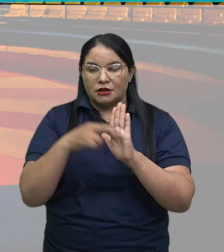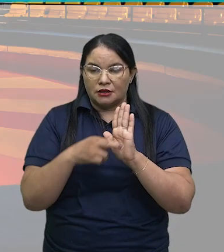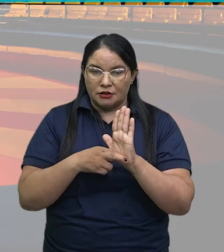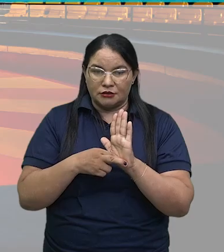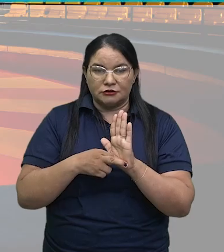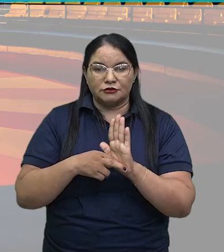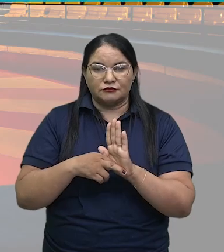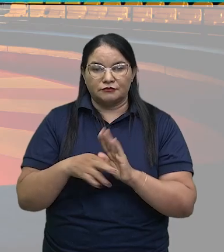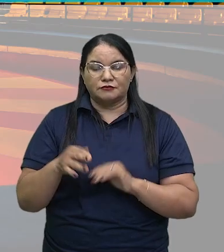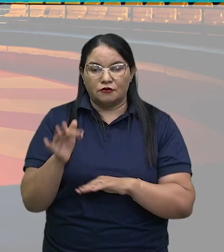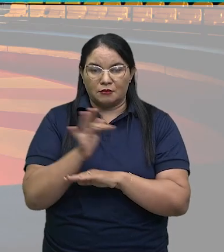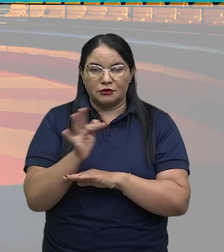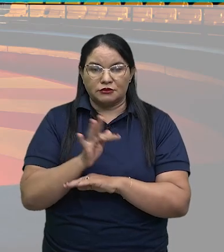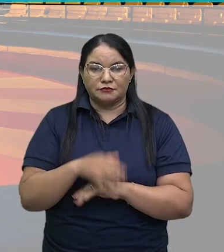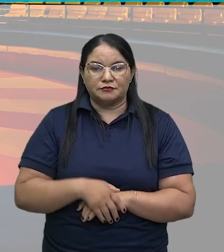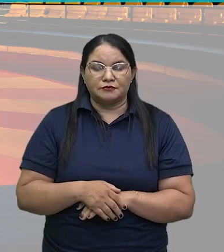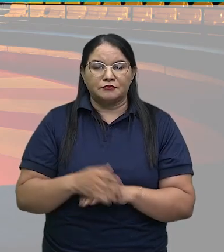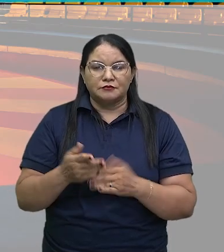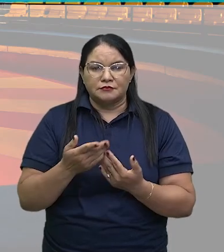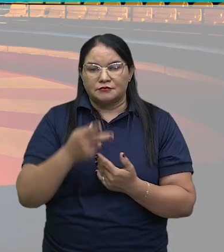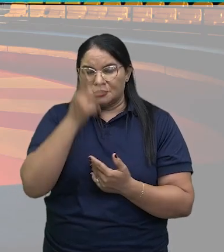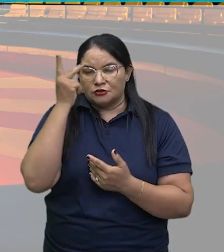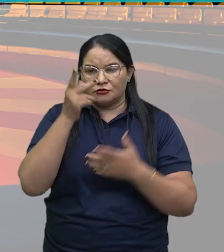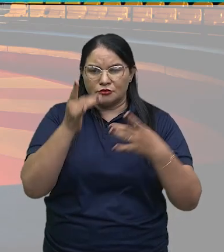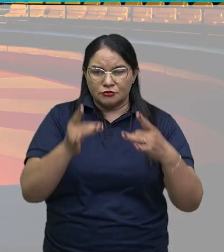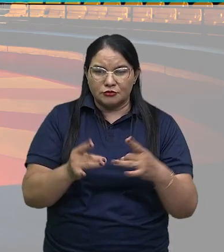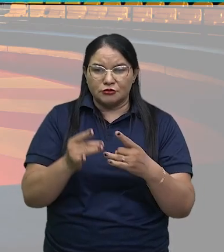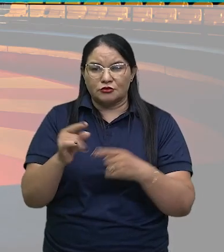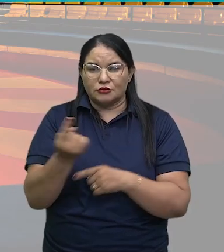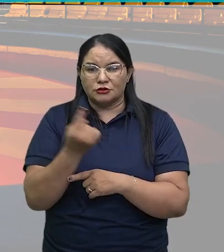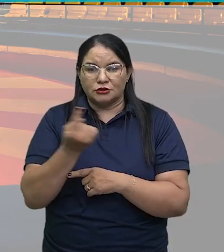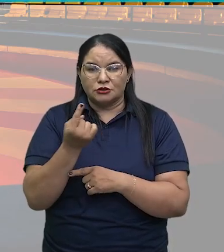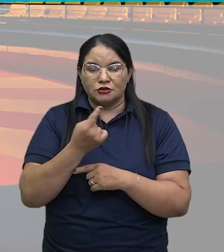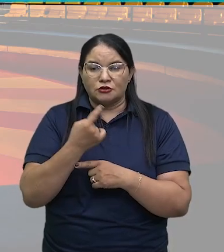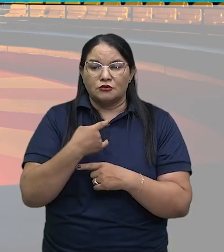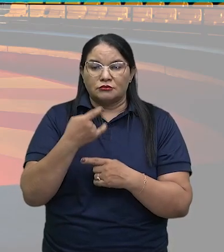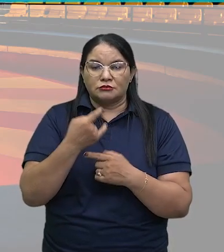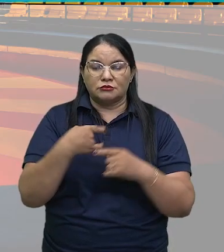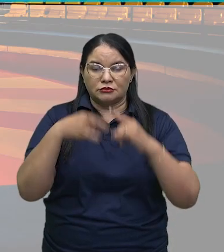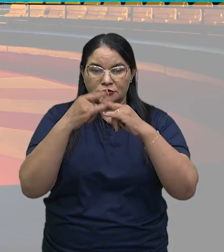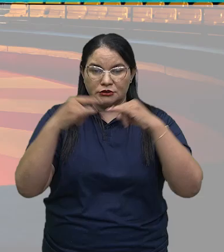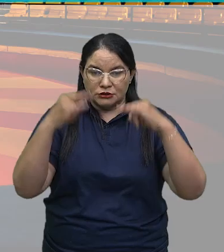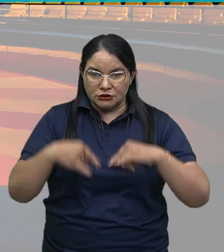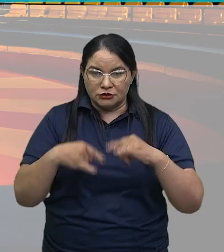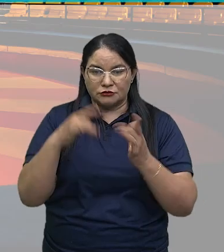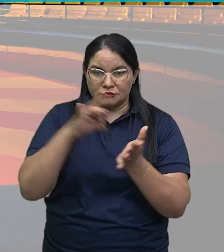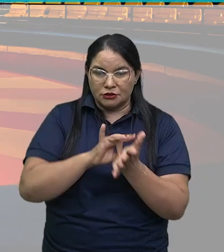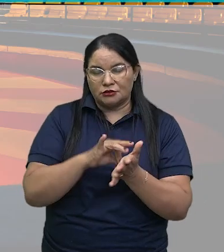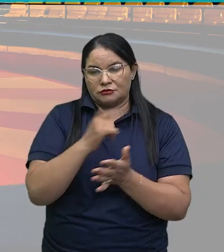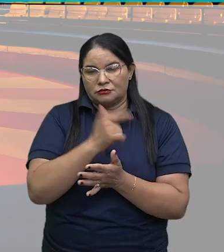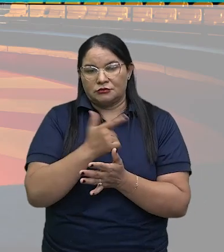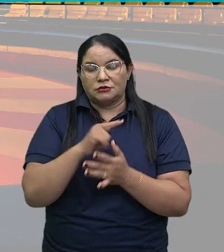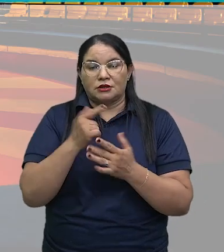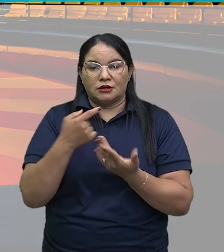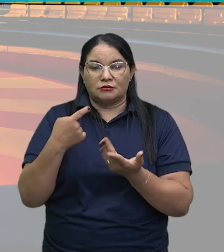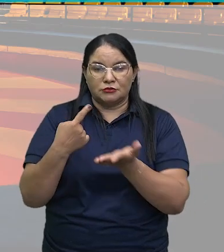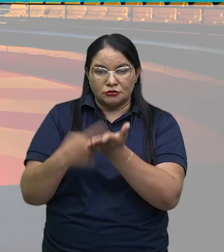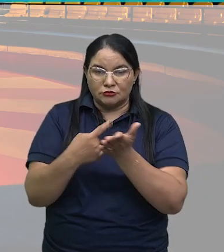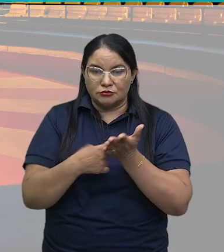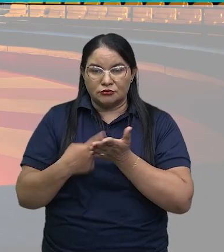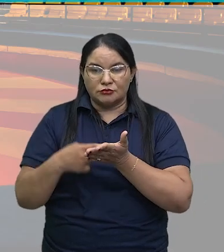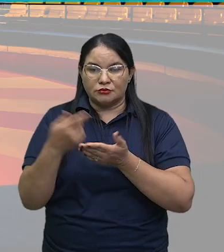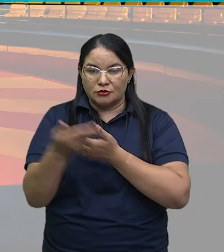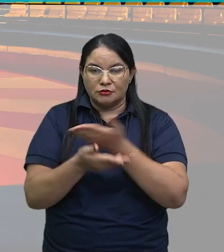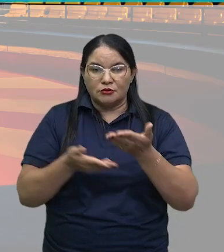regras formais. Ninguém define sozinho o que é legítimo no circo. Essa legitimidade é fruto de